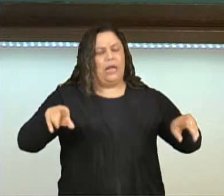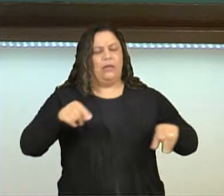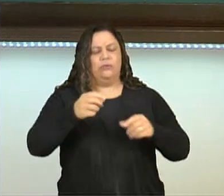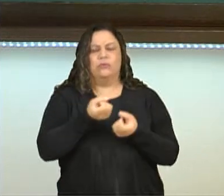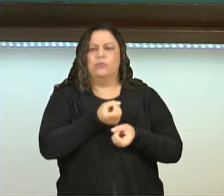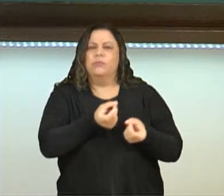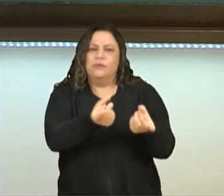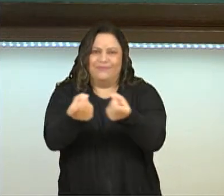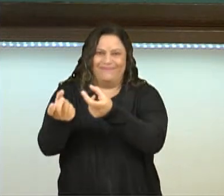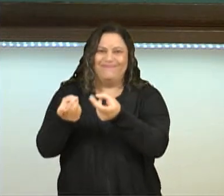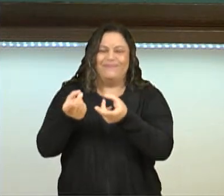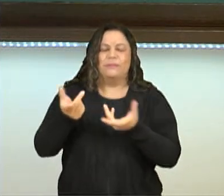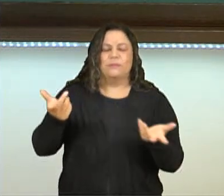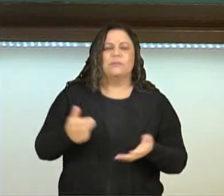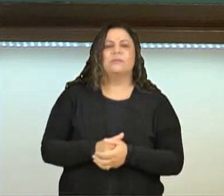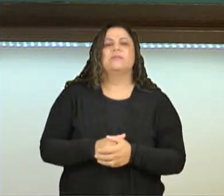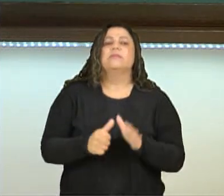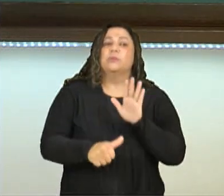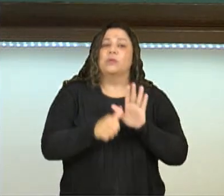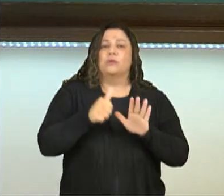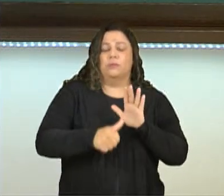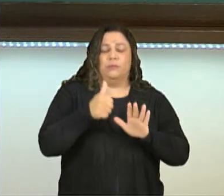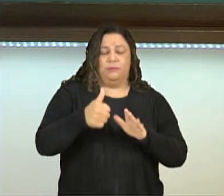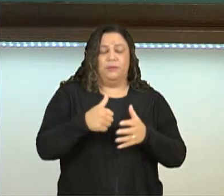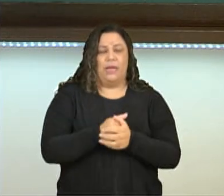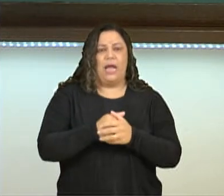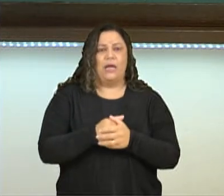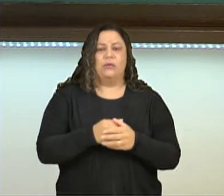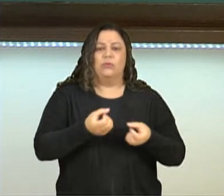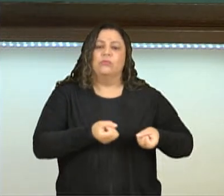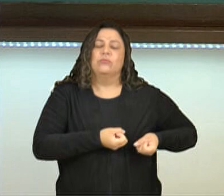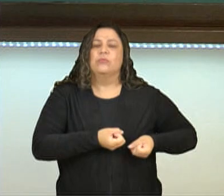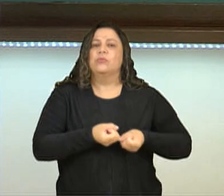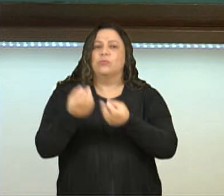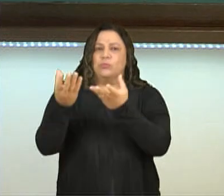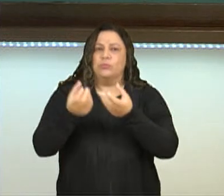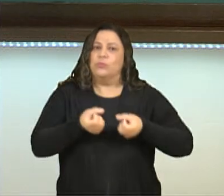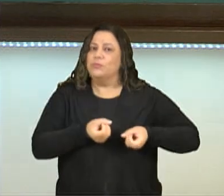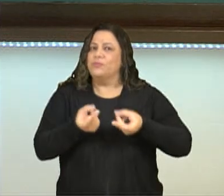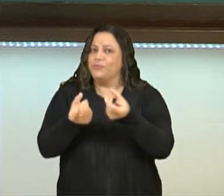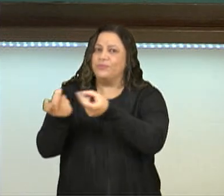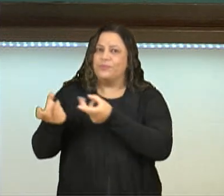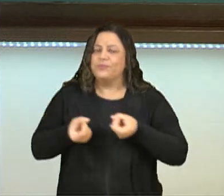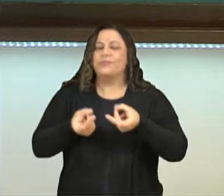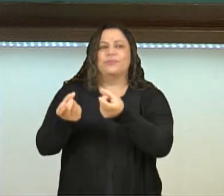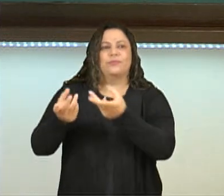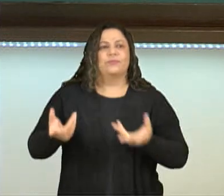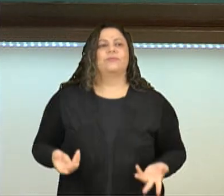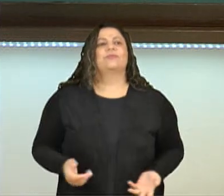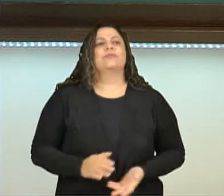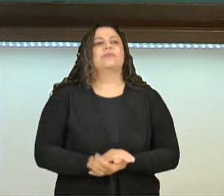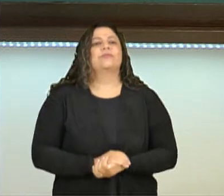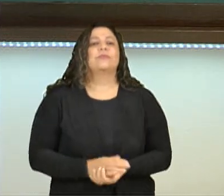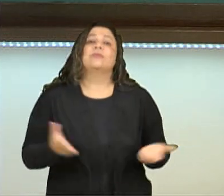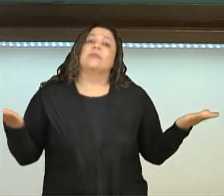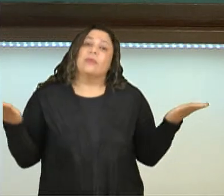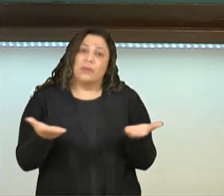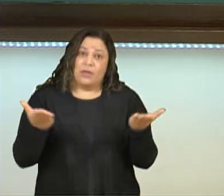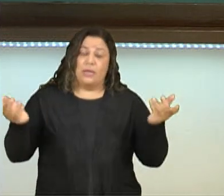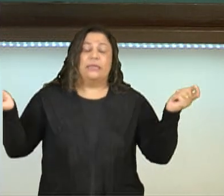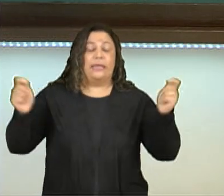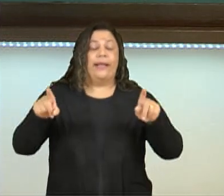aceitabilidade. Então, nossos produtos primários chegam em grande quantidade e têm uma ampla aceitabilidade. Nesse